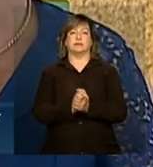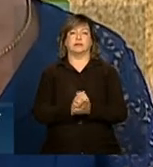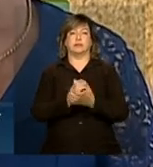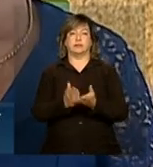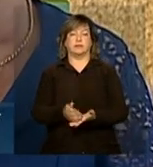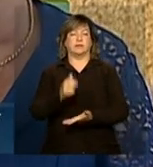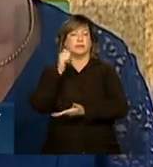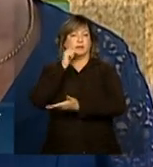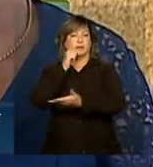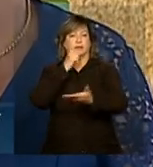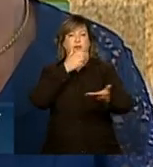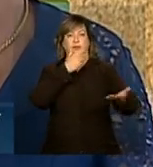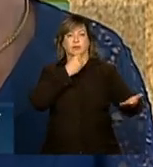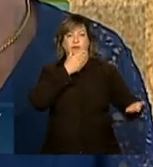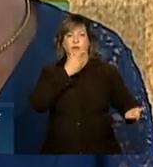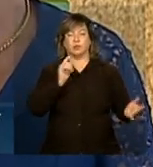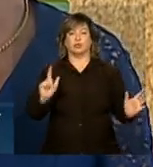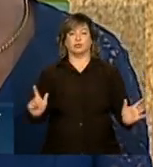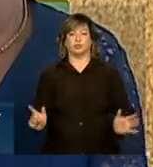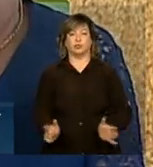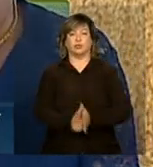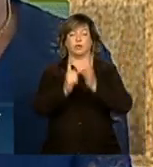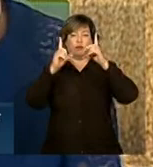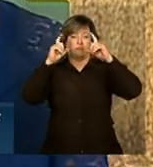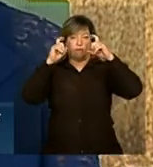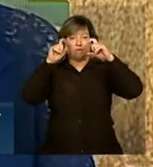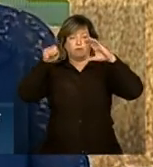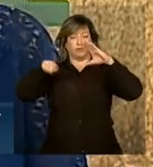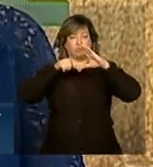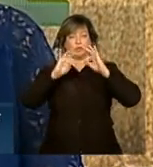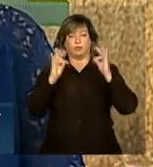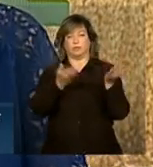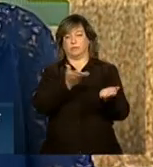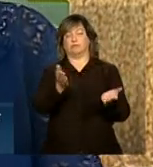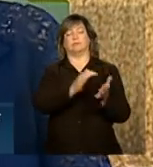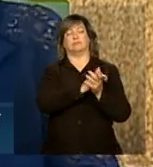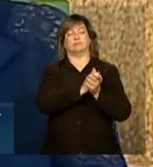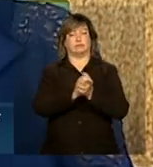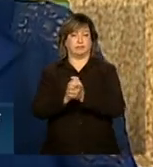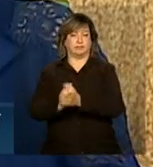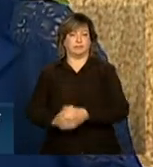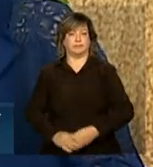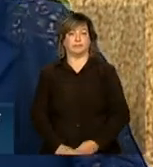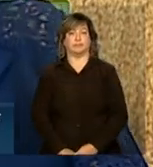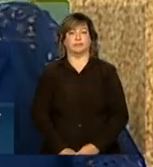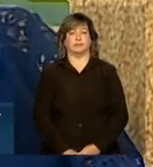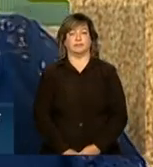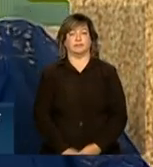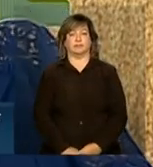senhores e às senhoras jornalistas, aos fotógrafos e aos cinegrafistas.